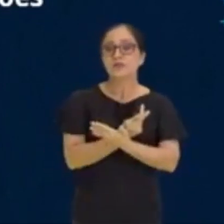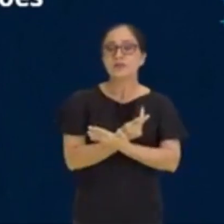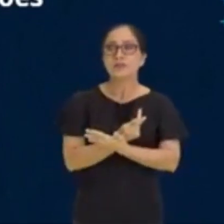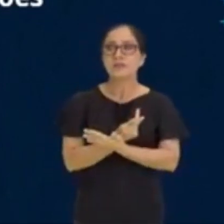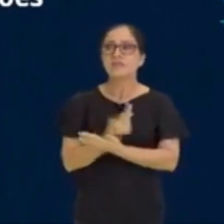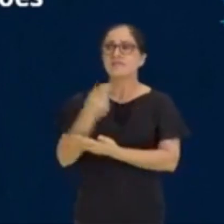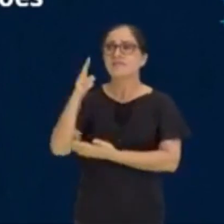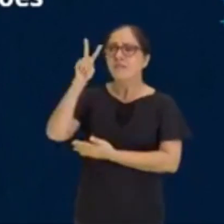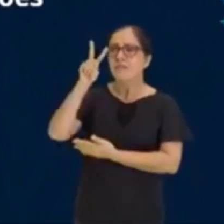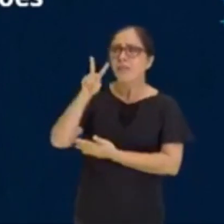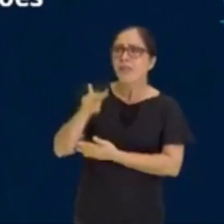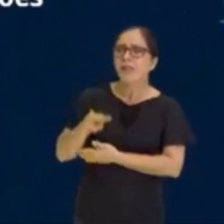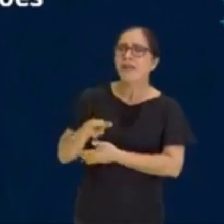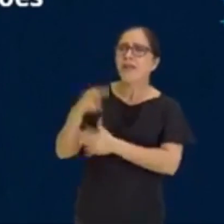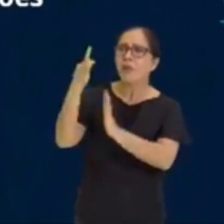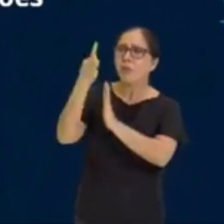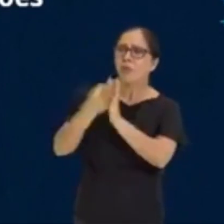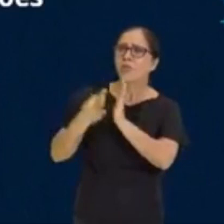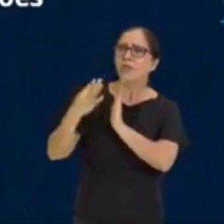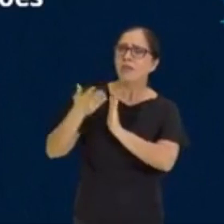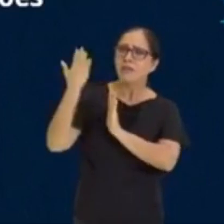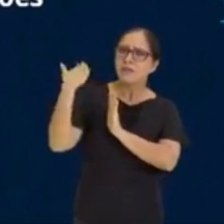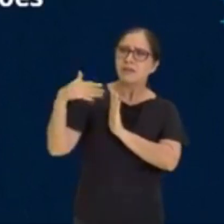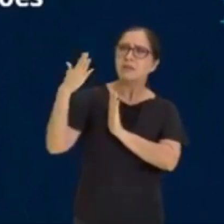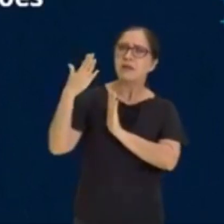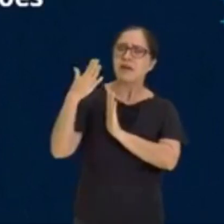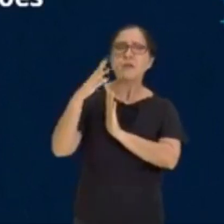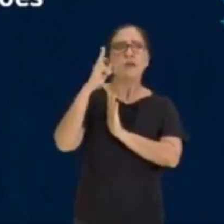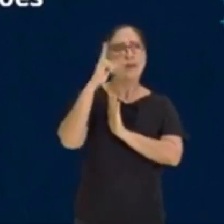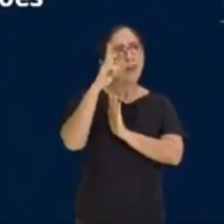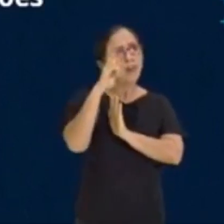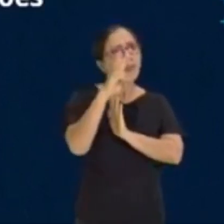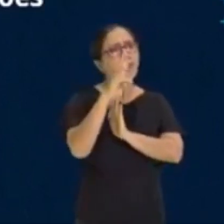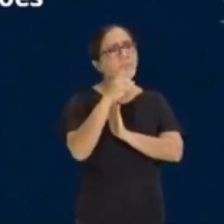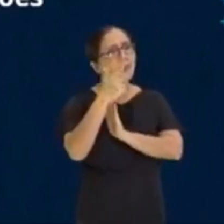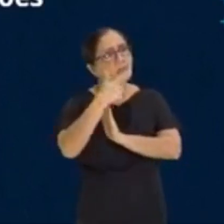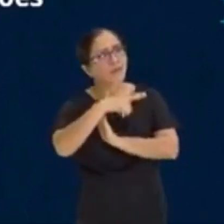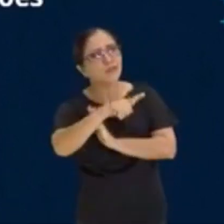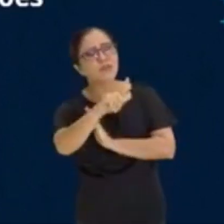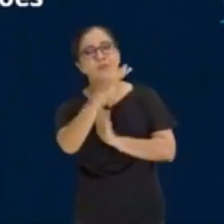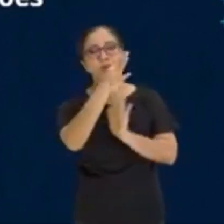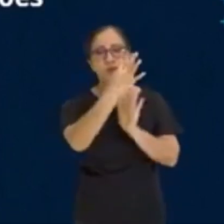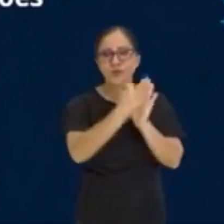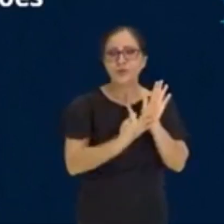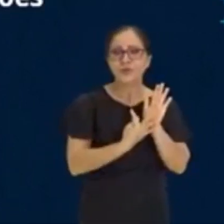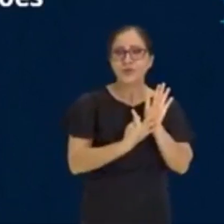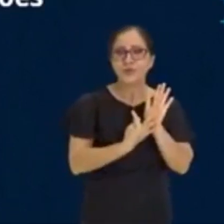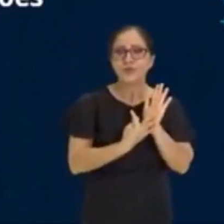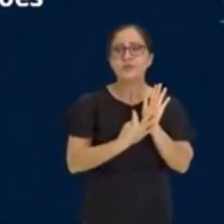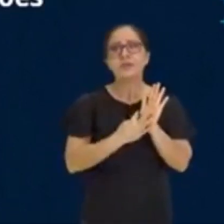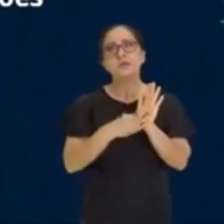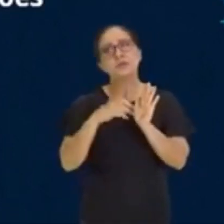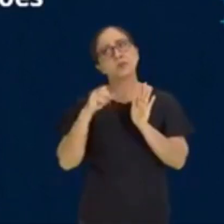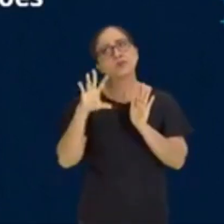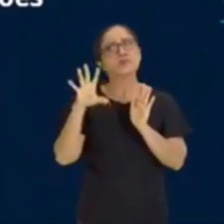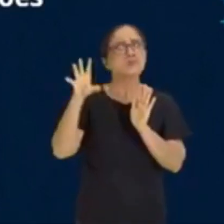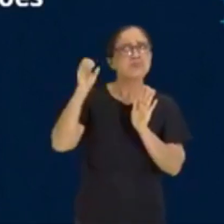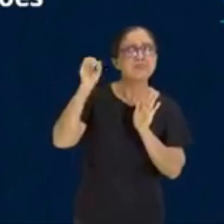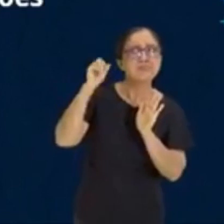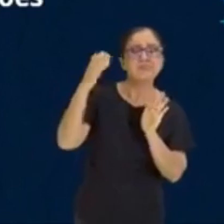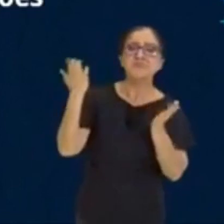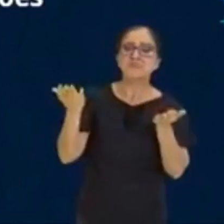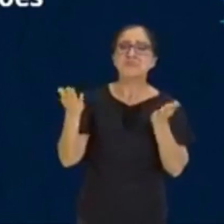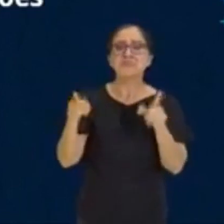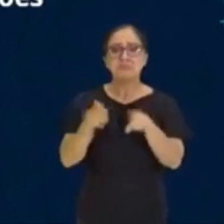um texto ou ouvimos um texto que nos faz lembrar de outro texto que nós lemos ou do qual nós ouvimos